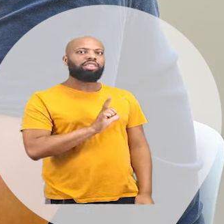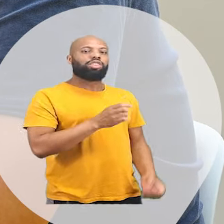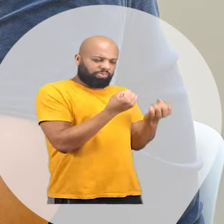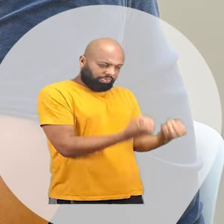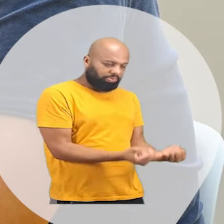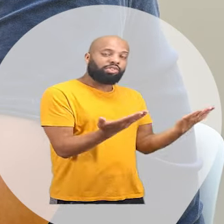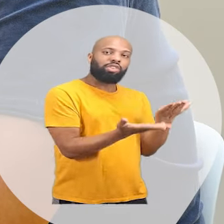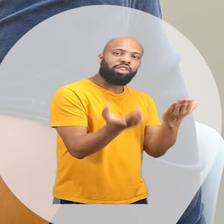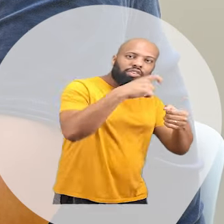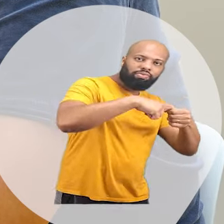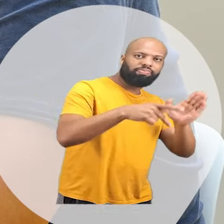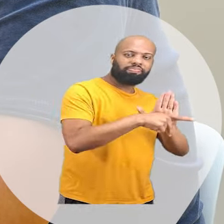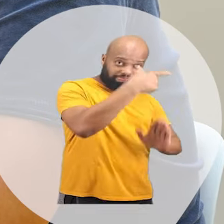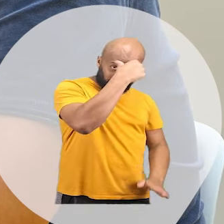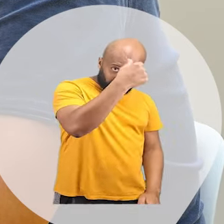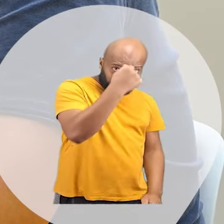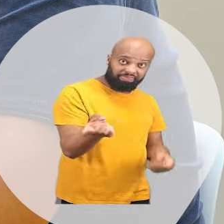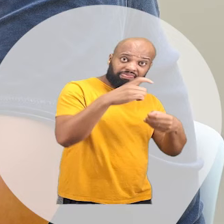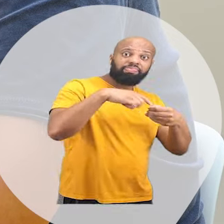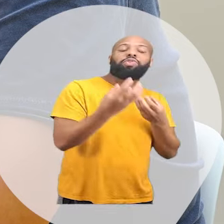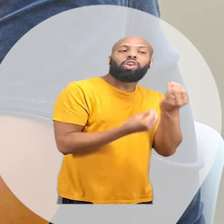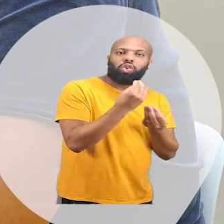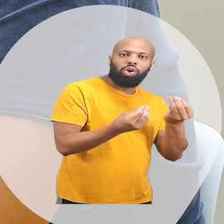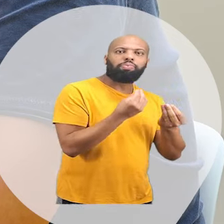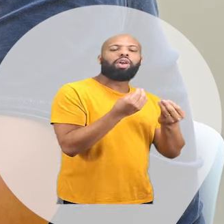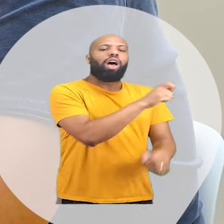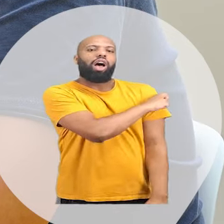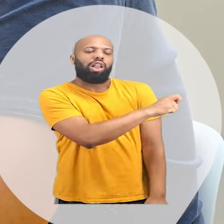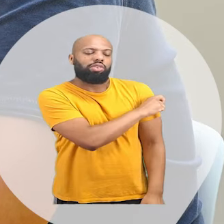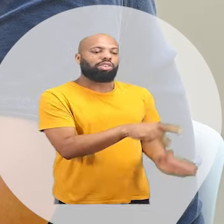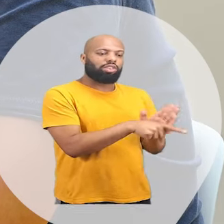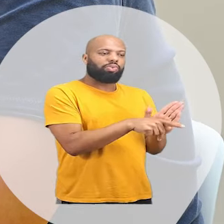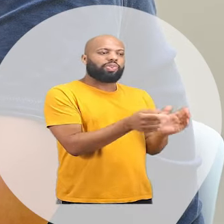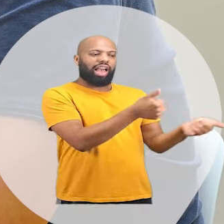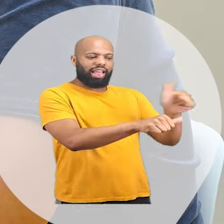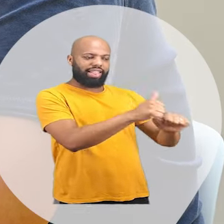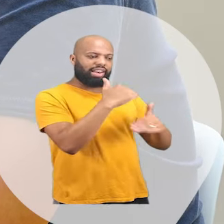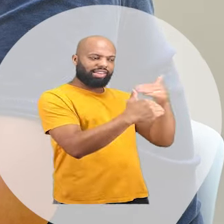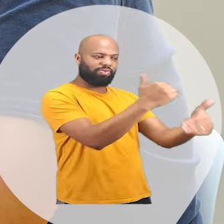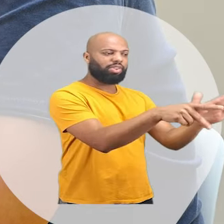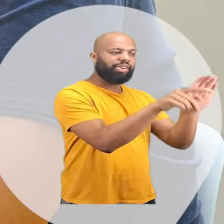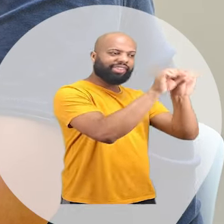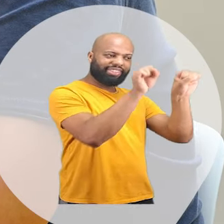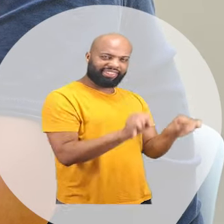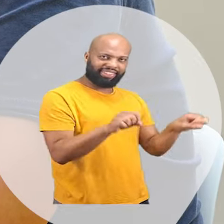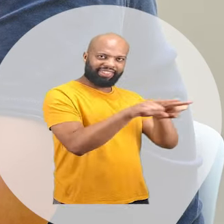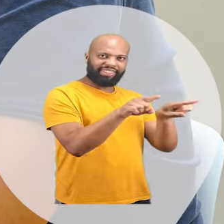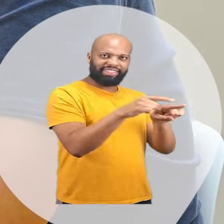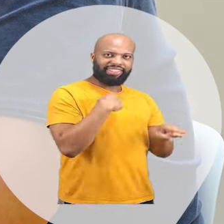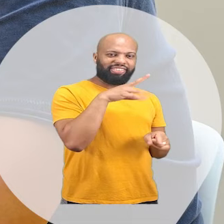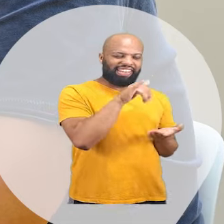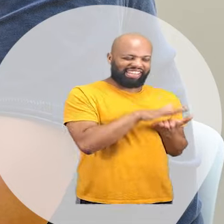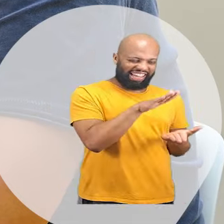intensa e agora ela retorna para Universidade como uma estudante de análise e desenvolvimento de